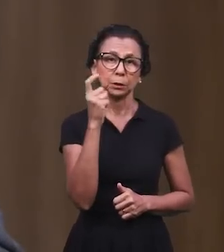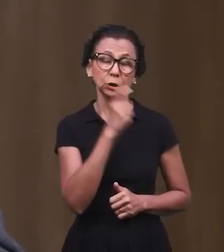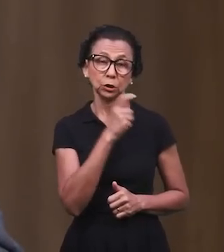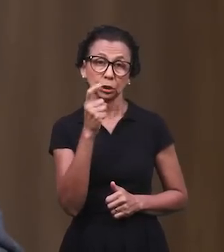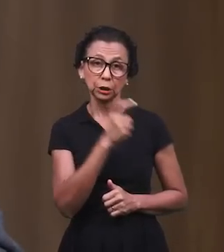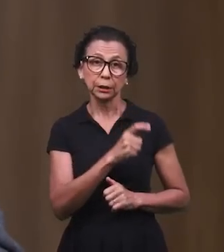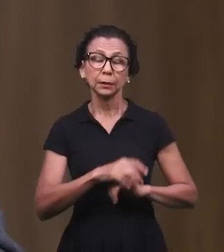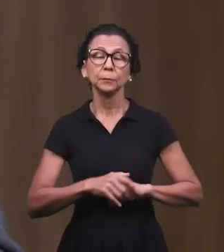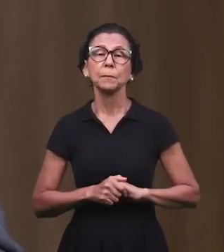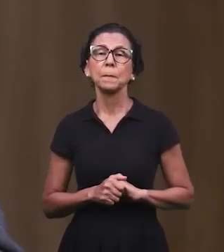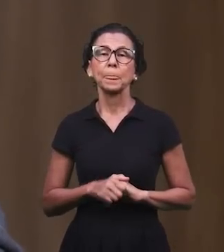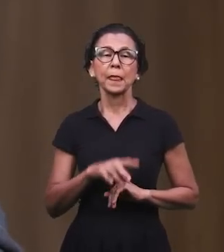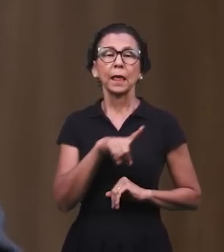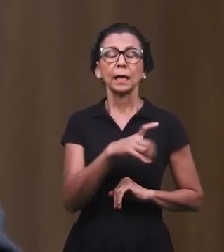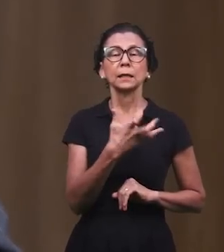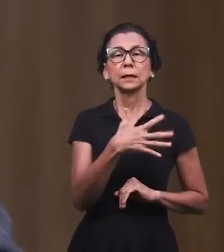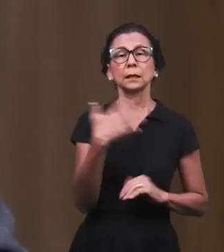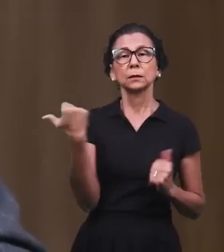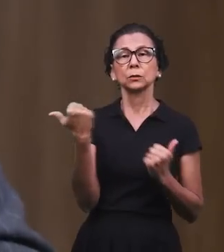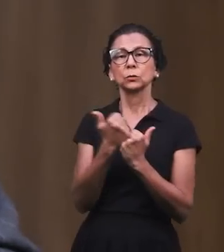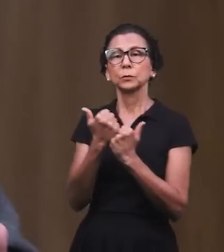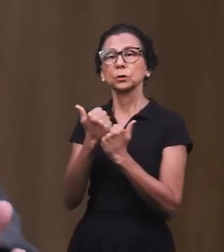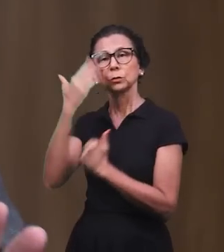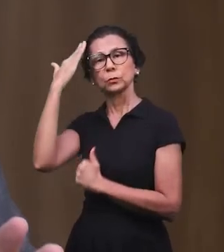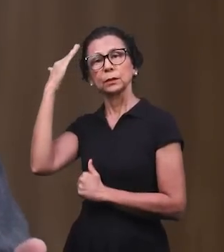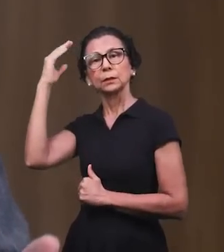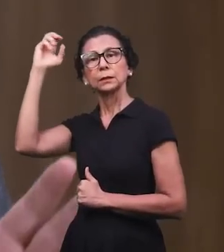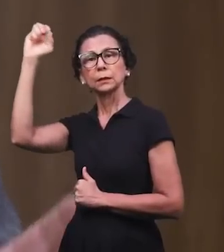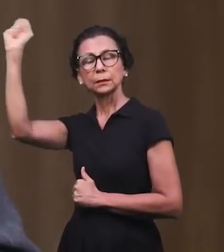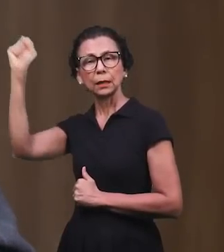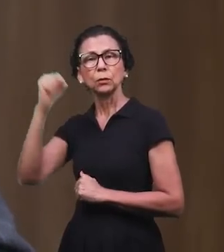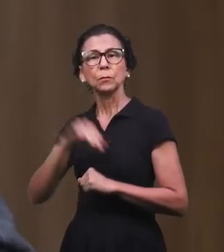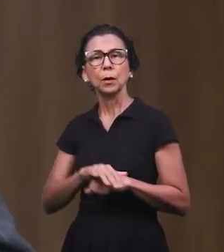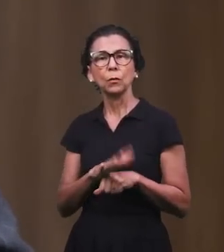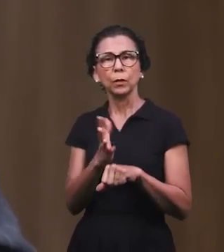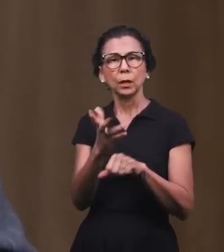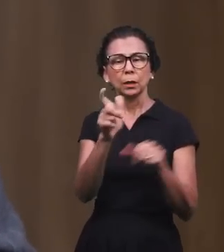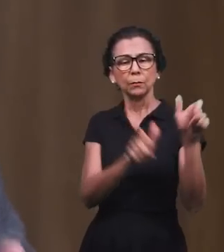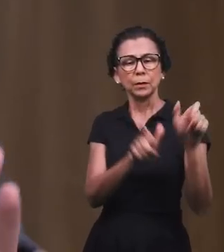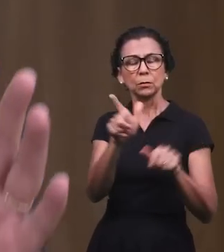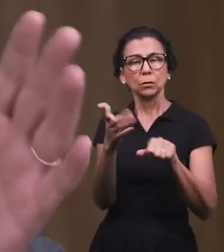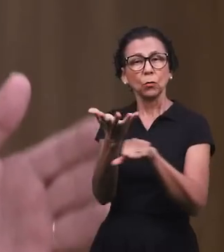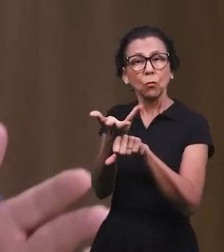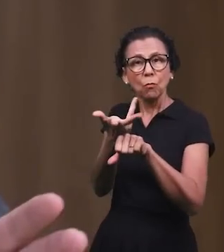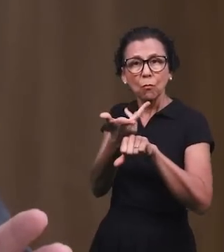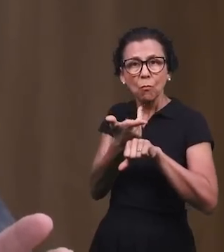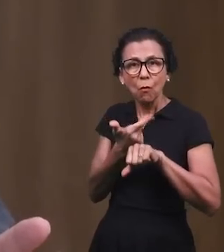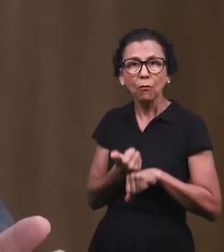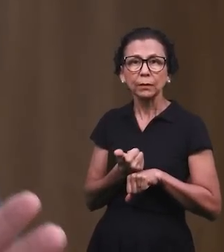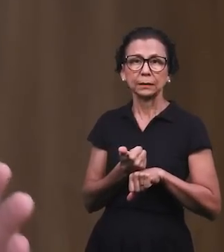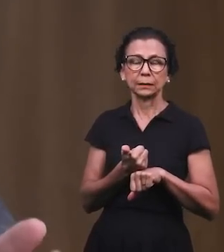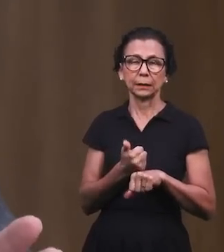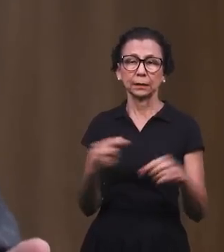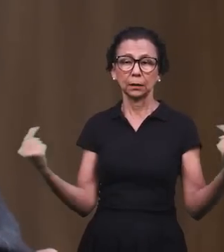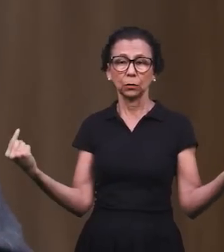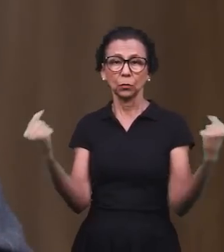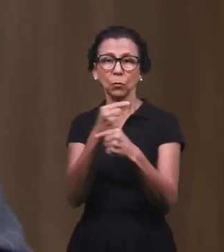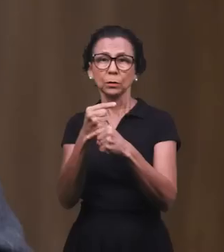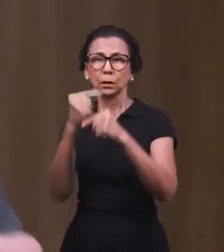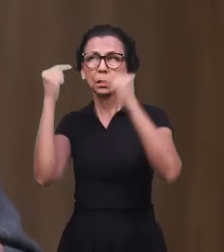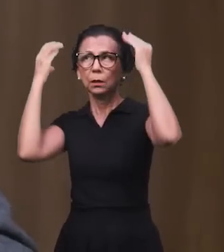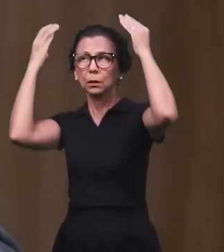reunindo para usurpar o trono. Mas a hora que a ordem do rei é a palavra profética